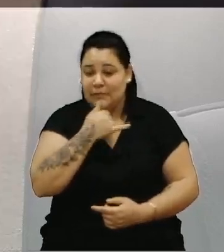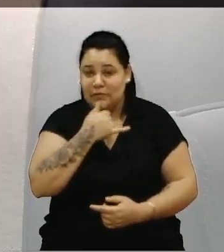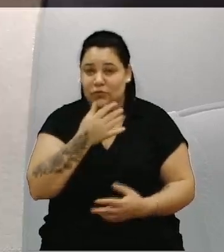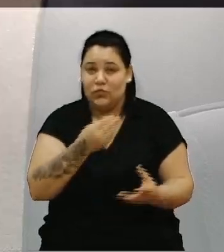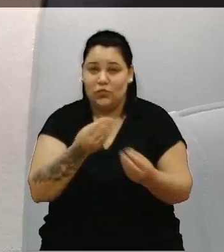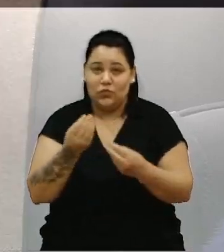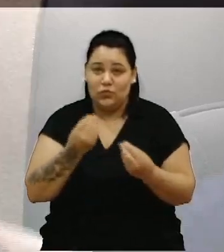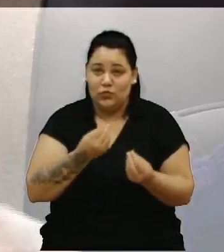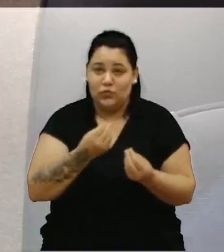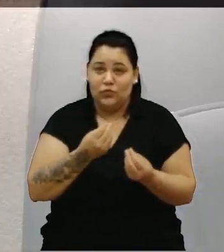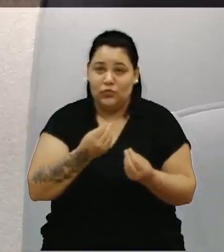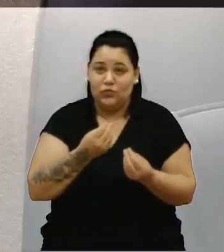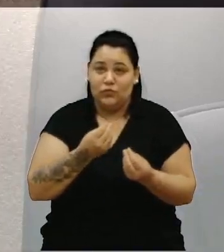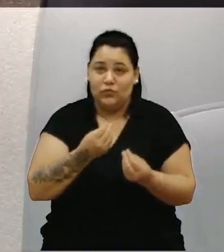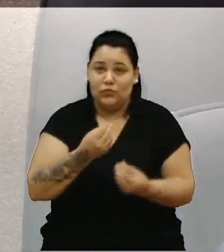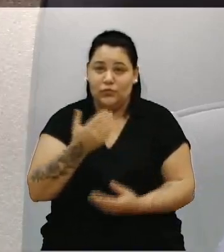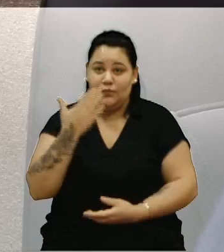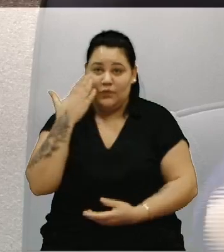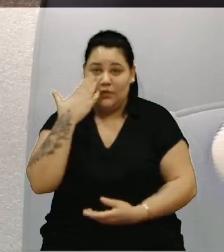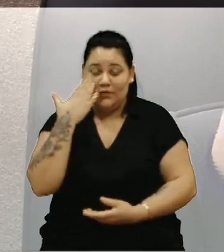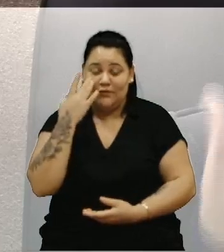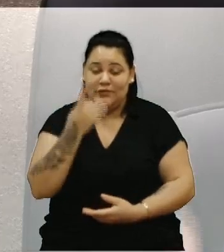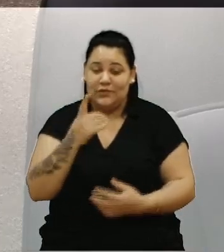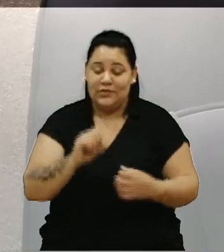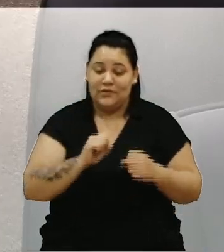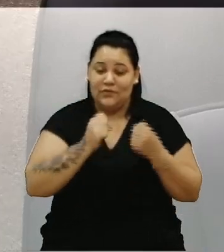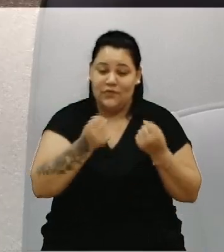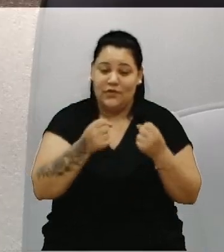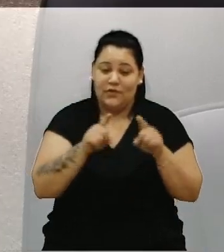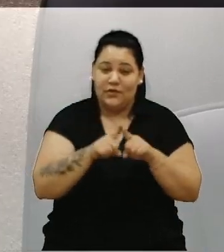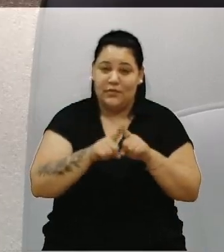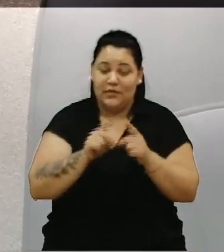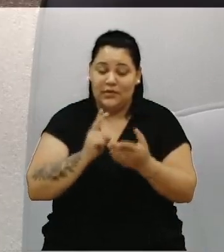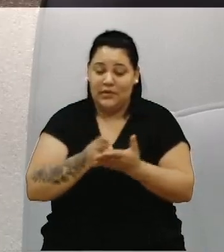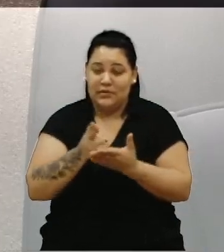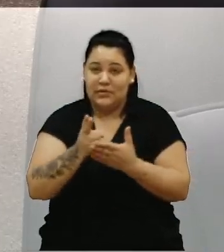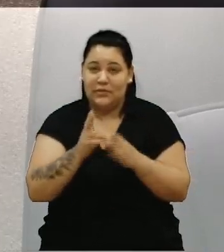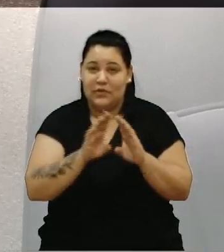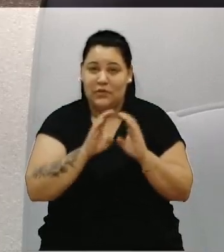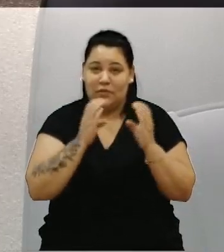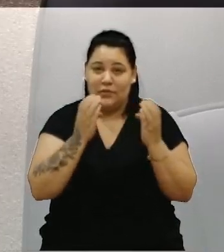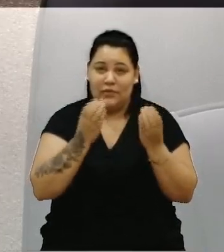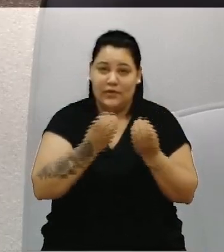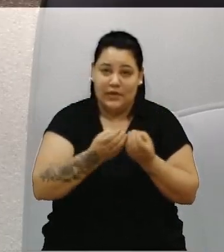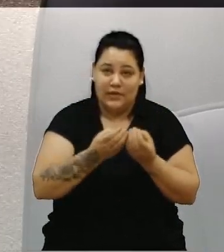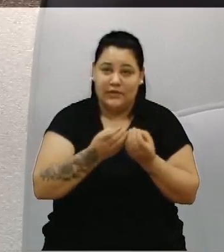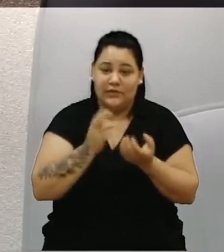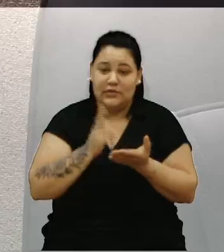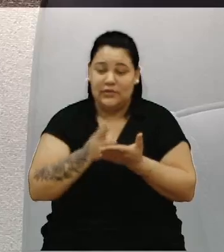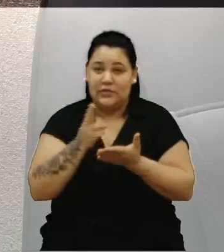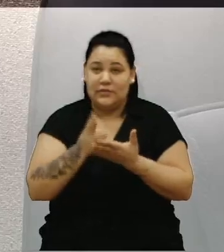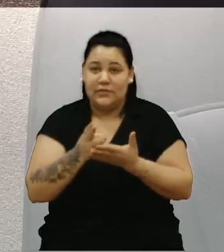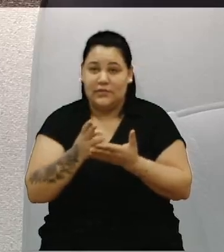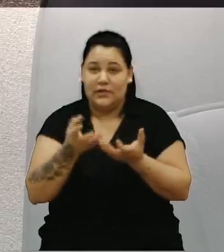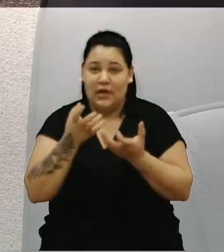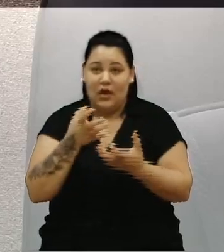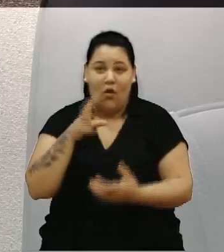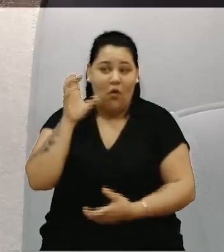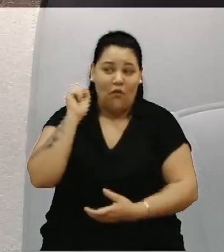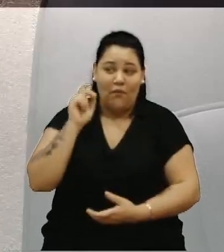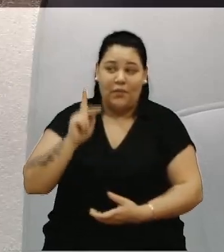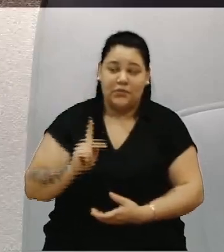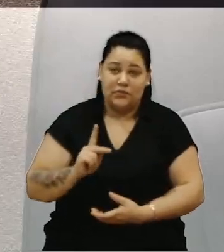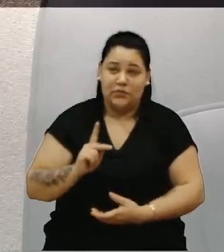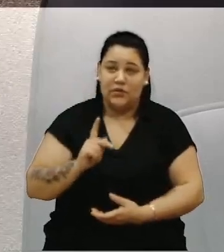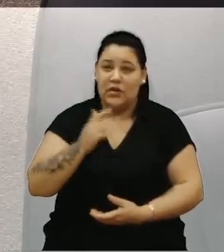de Galópolis, eu sei do quanto o senhor se esforça, está sempre na comunidade, né? Sempre buscando ouvir as pessoas, e a gente sabe que neste momento